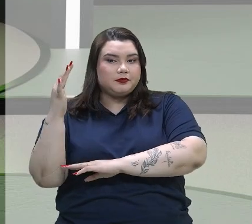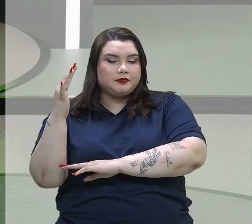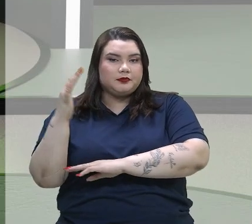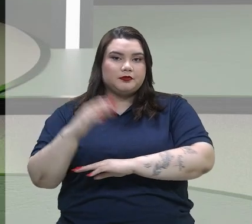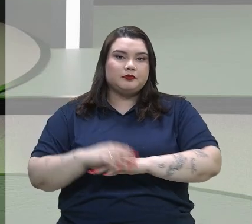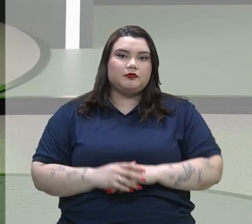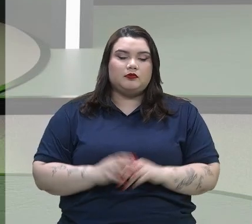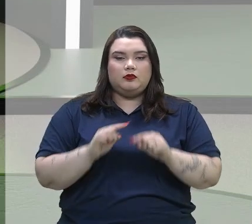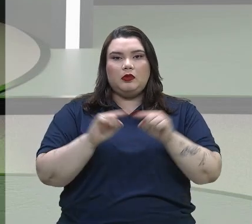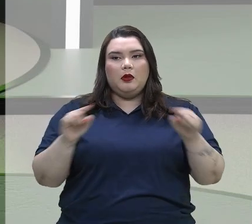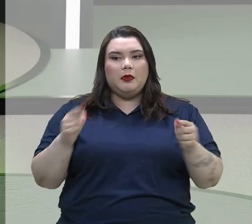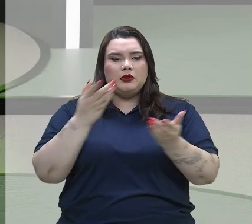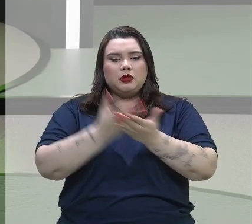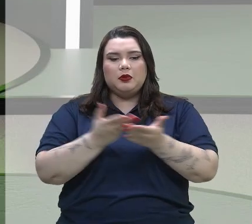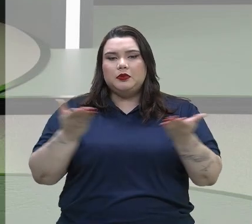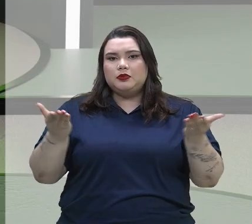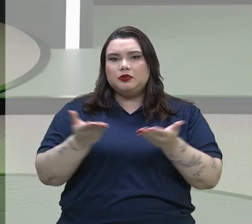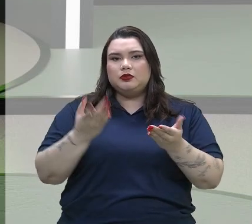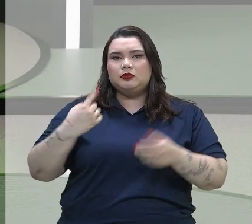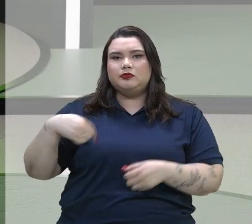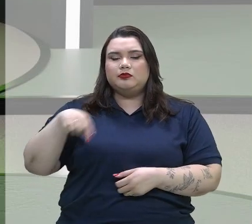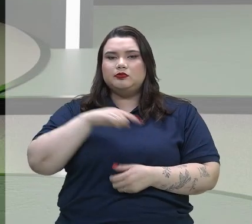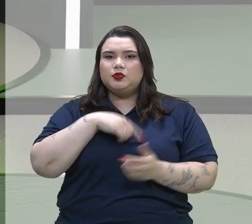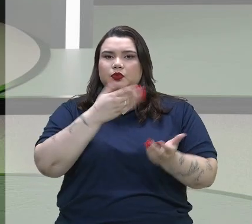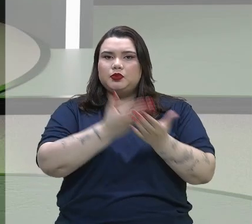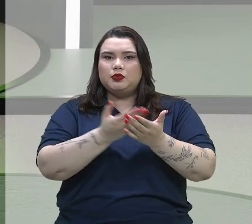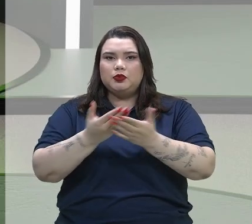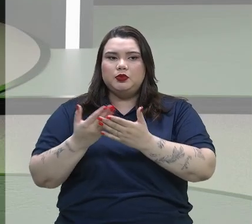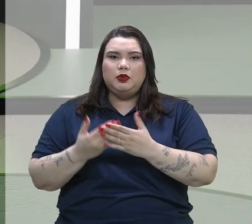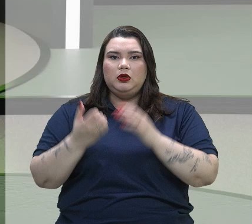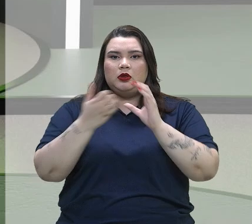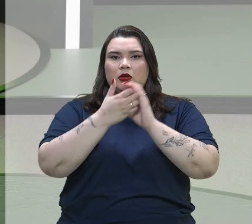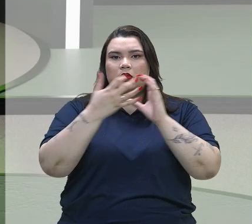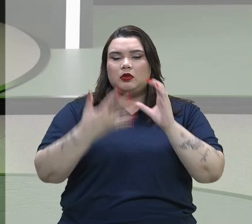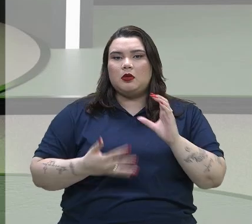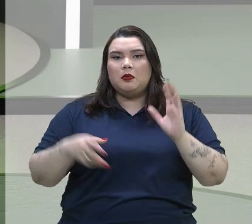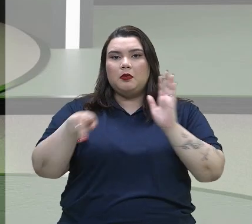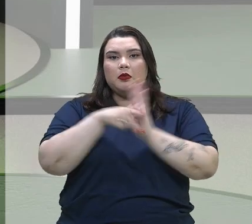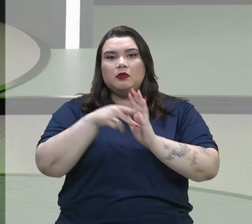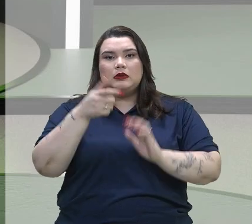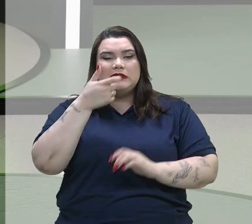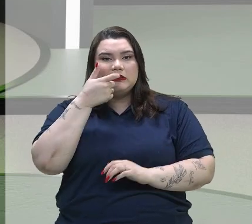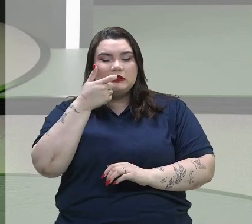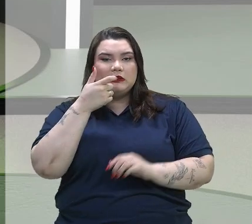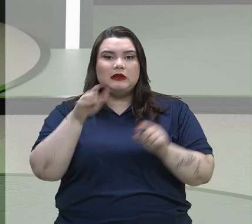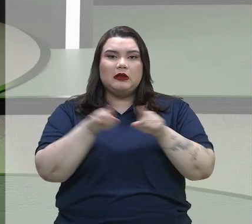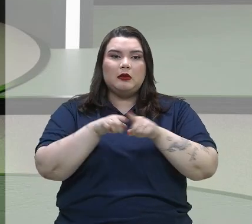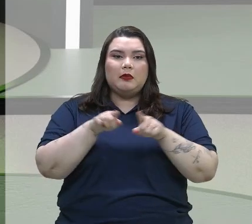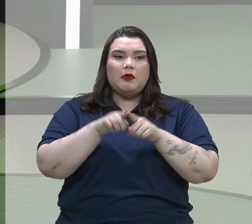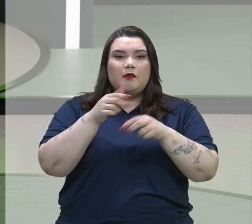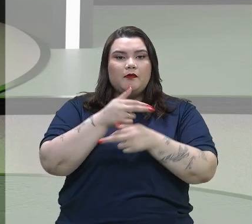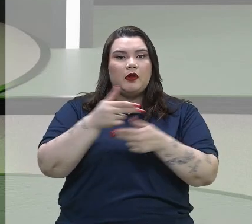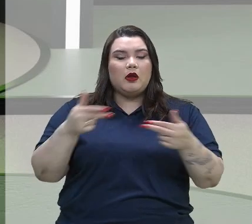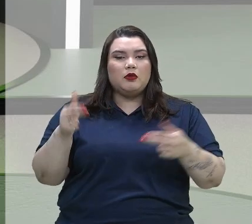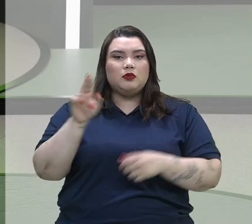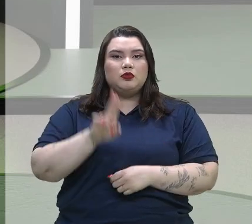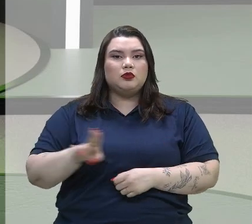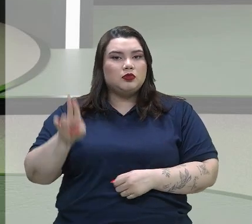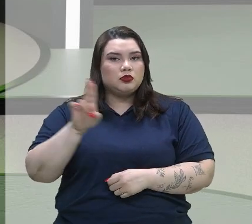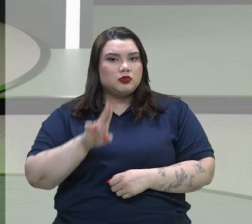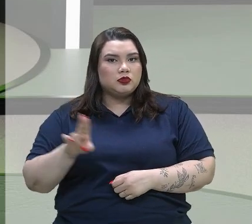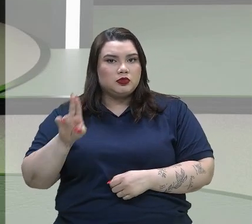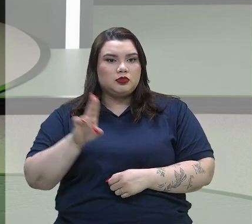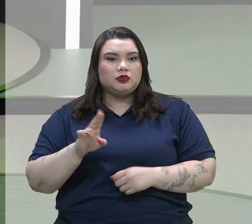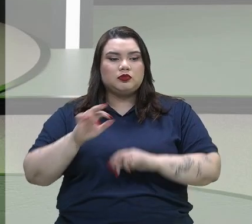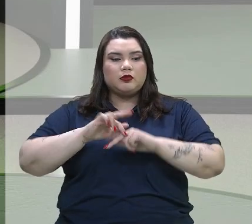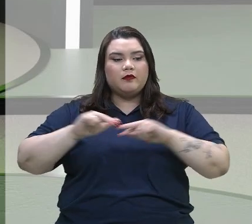aula nós vamos explorar as propriedades dos plásticos e seus diversos usos em